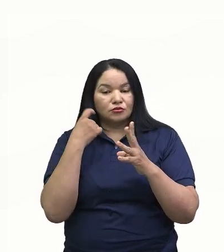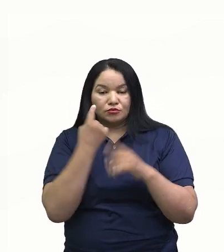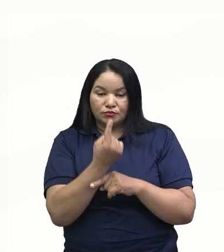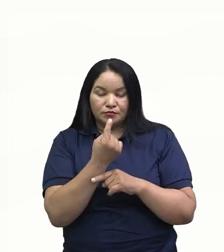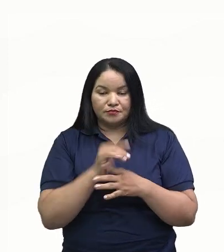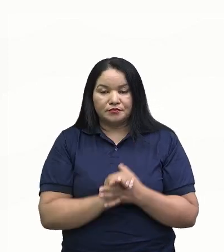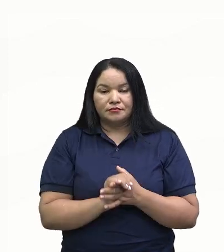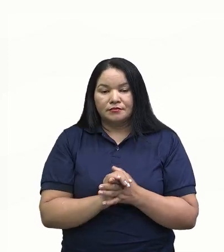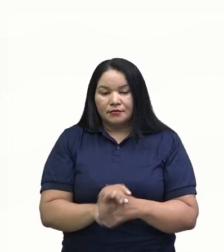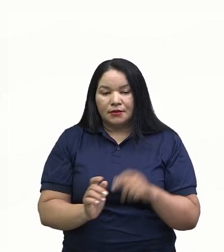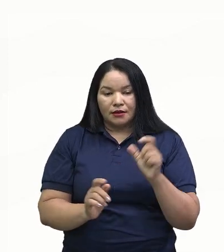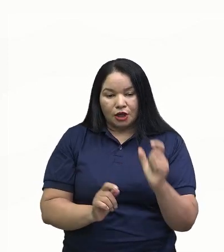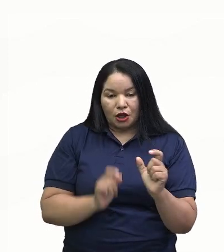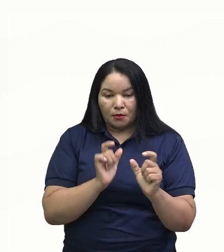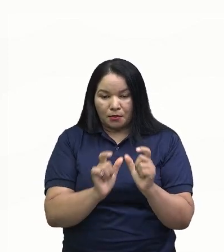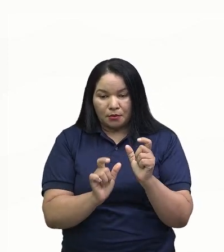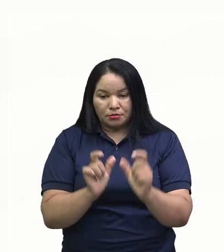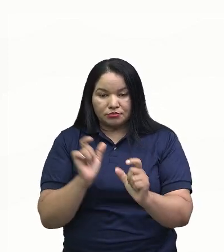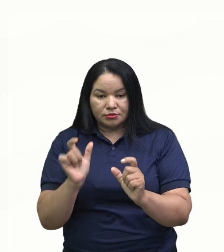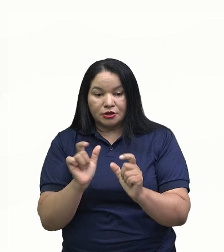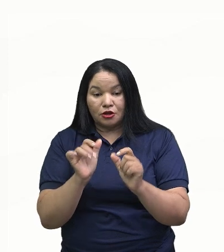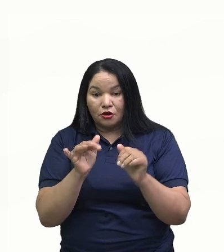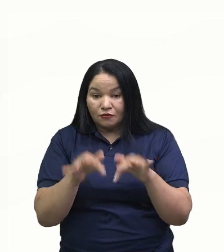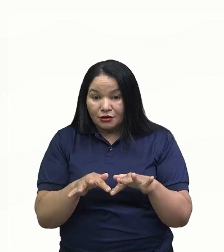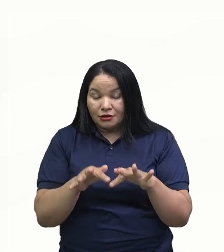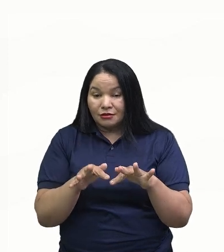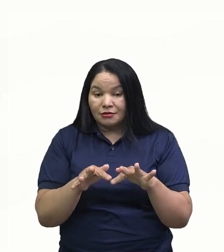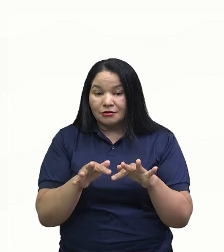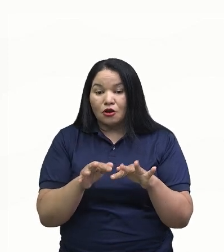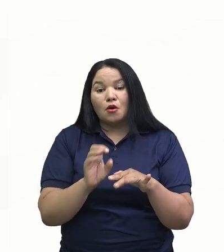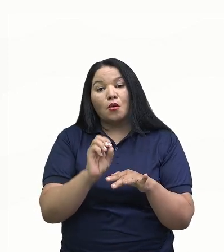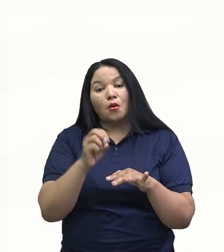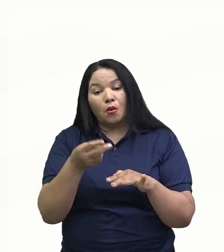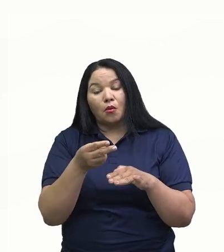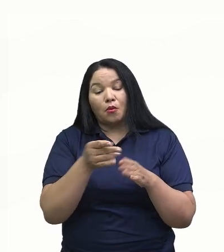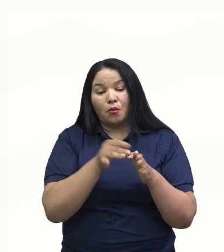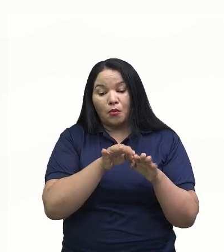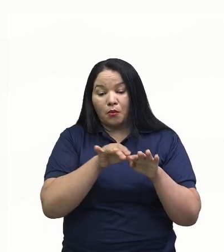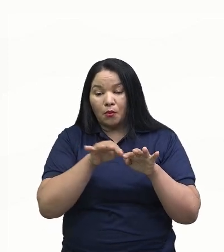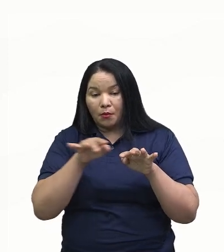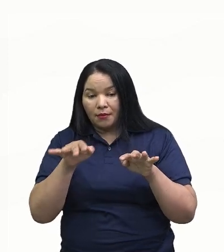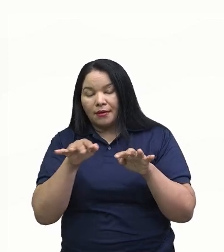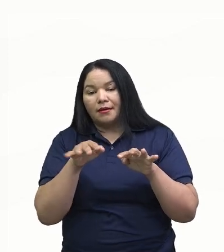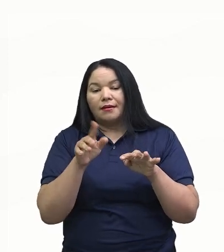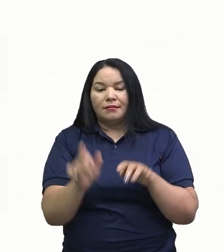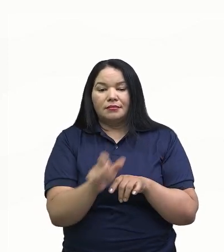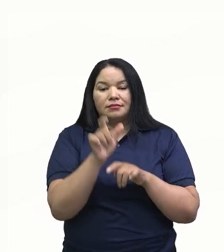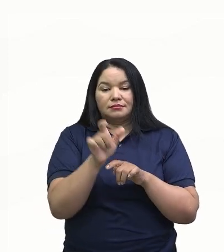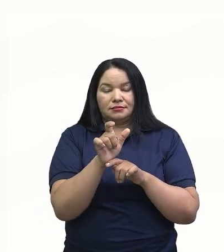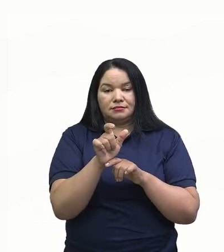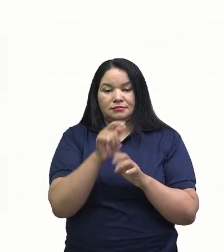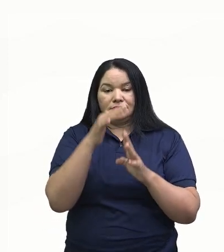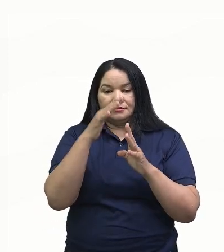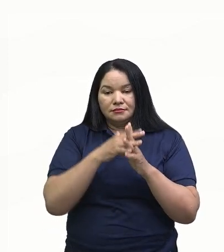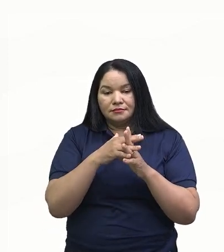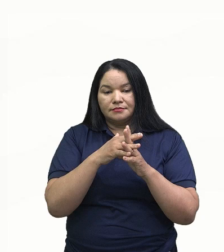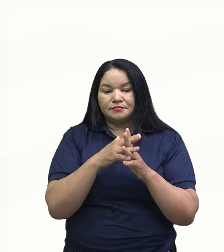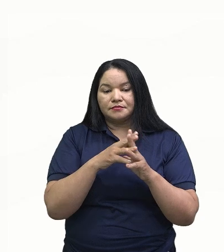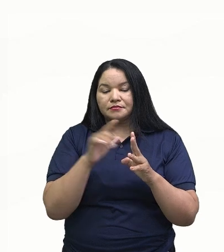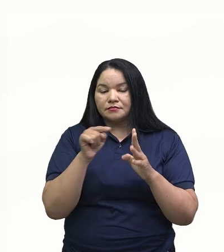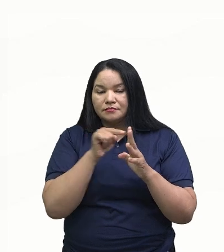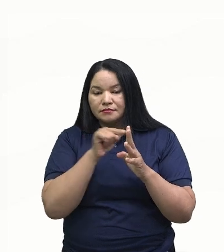essas palavras forem terminadas ou seguidas dessas consoantes,